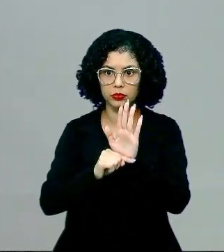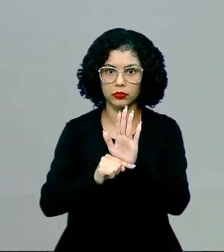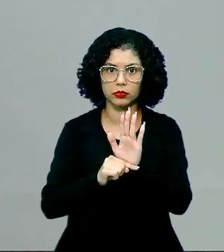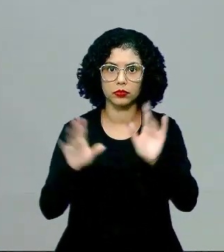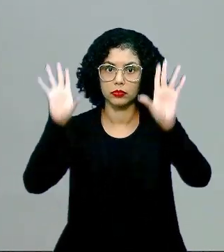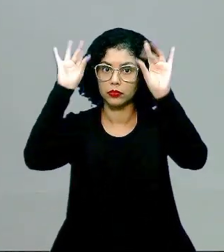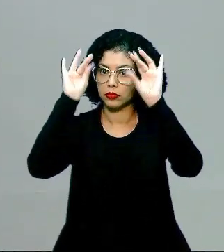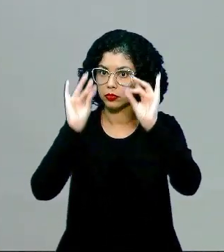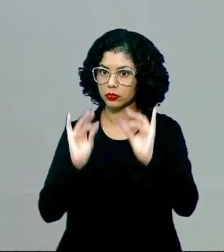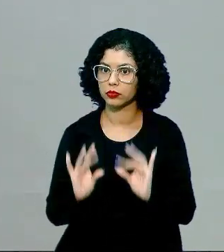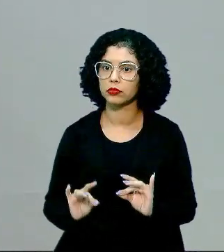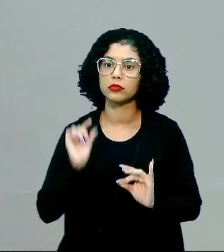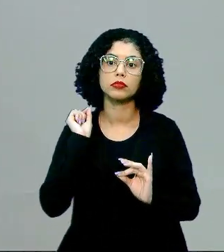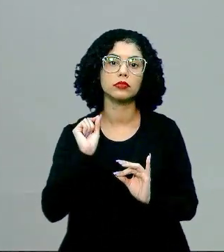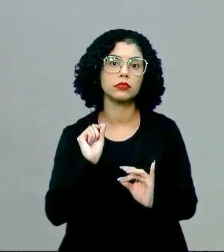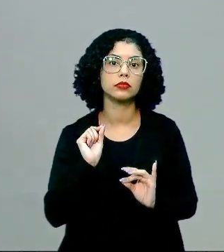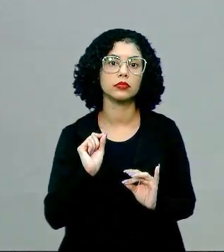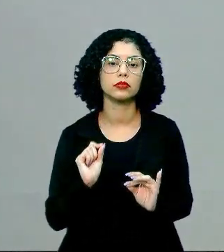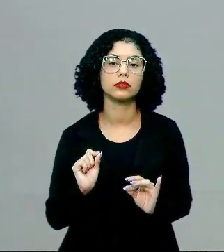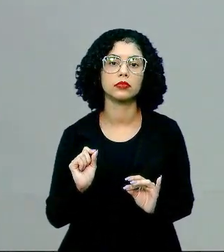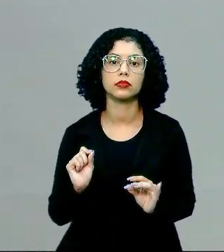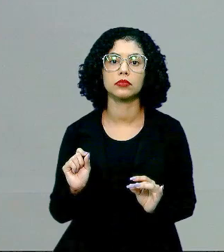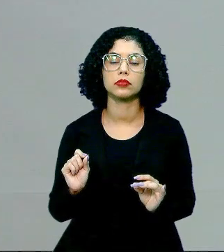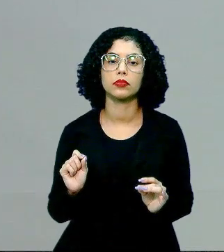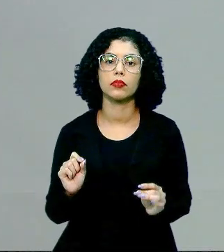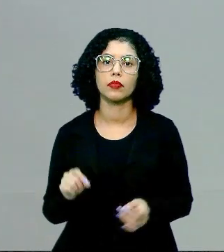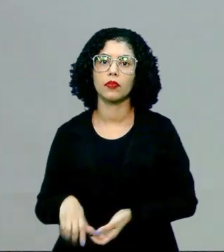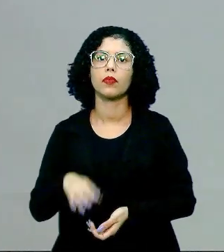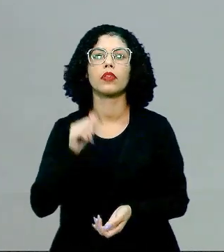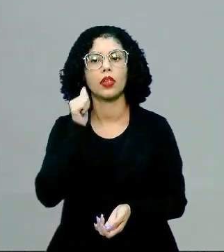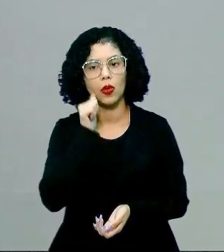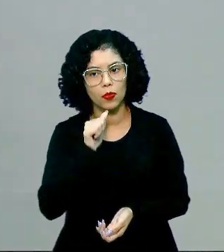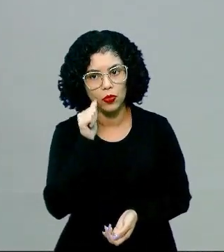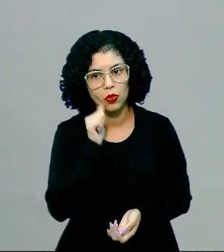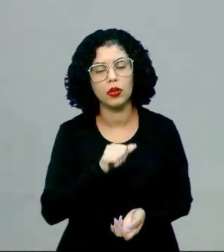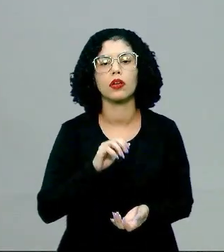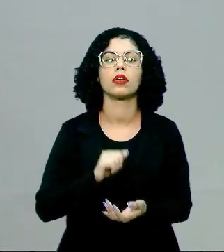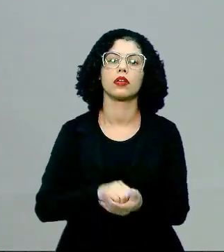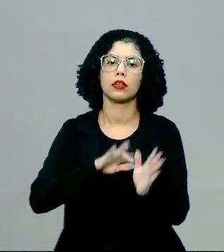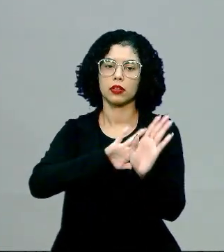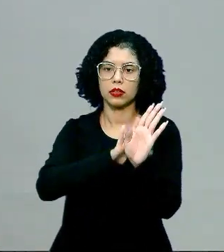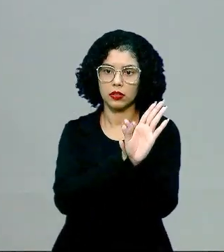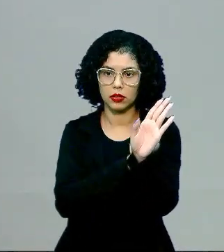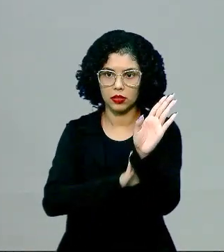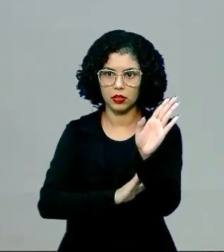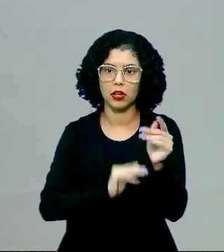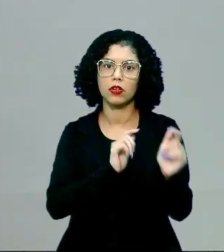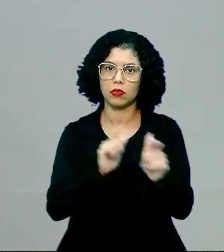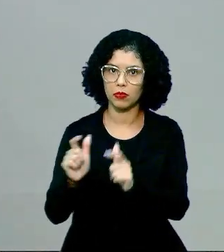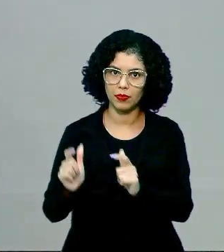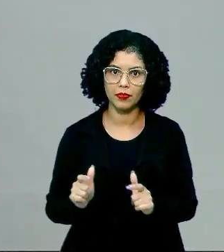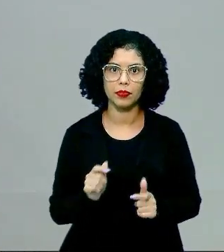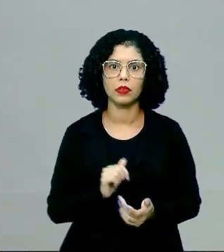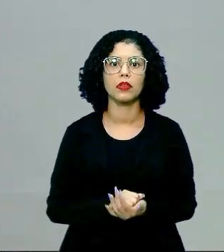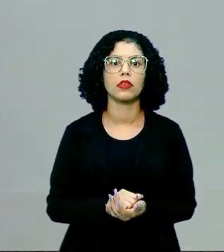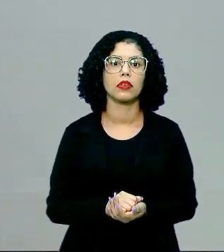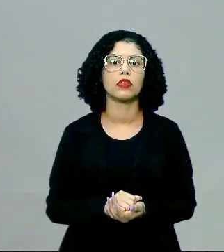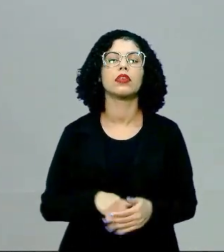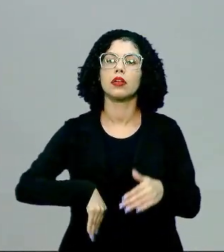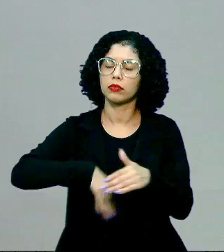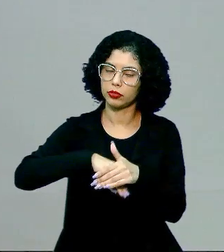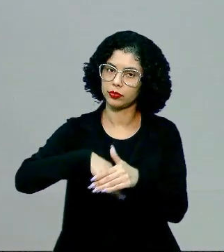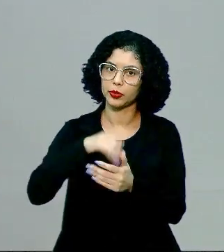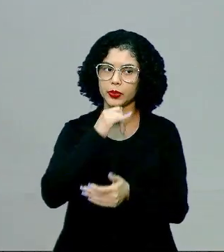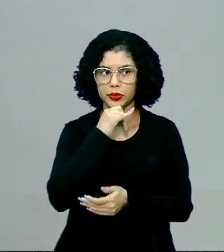ele destaca justamente o quê? O assédio a mulheres em um determinado ambiente, nos estádios